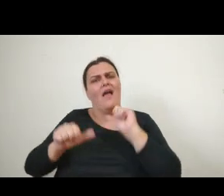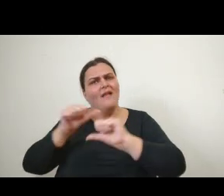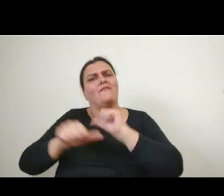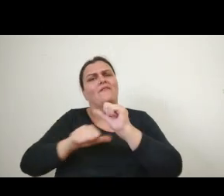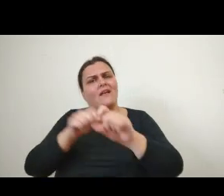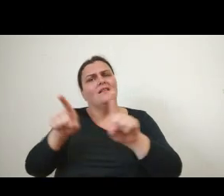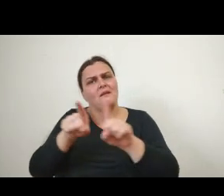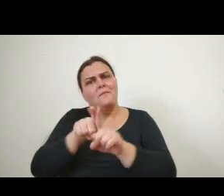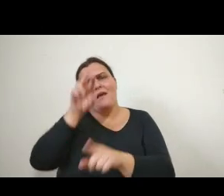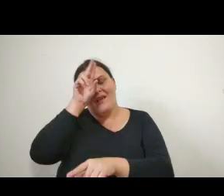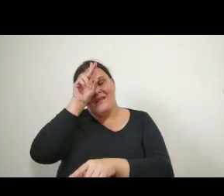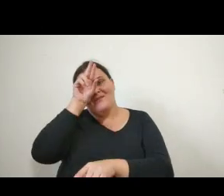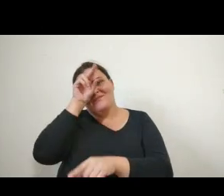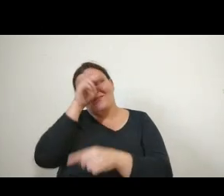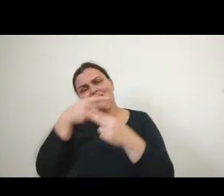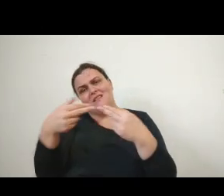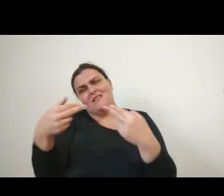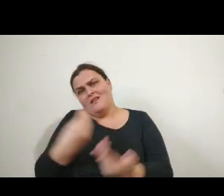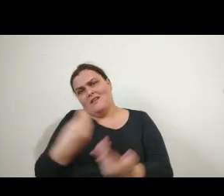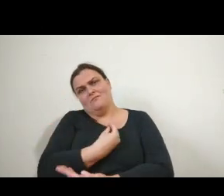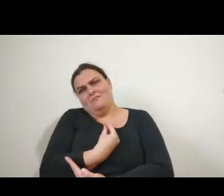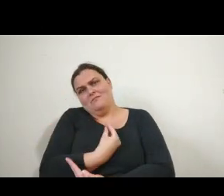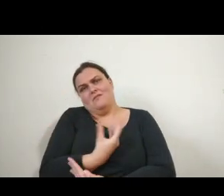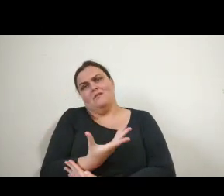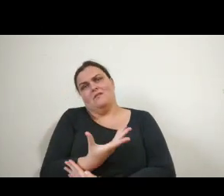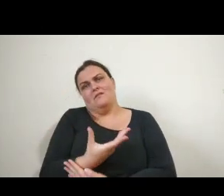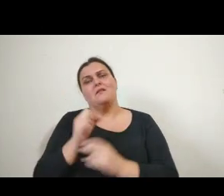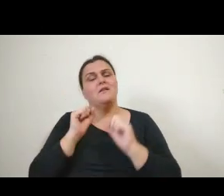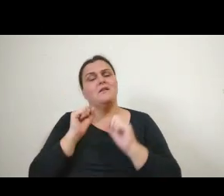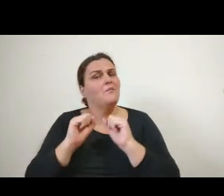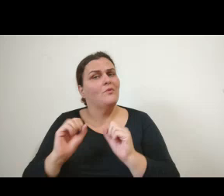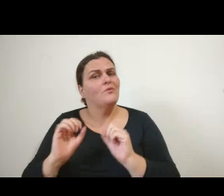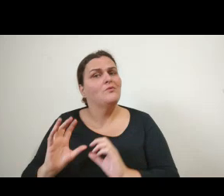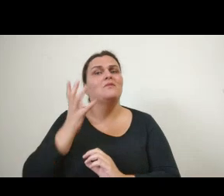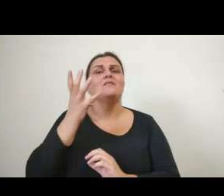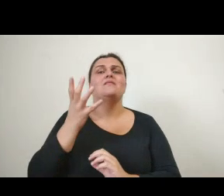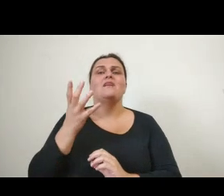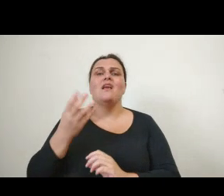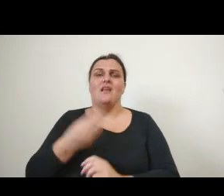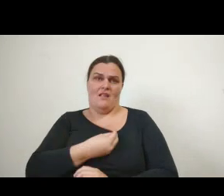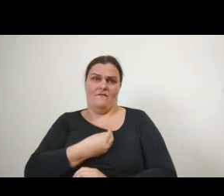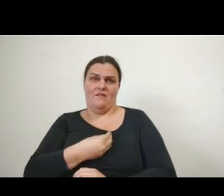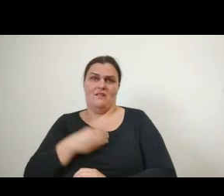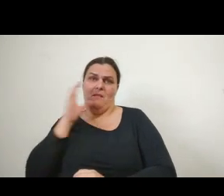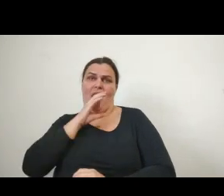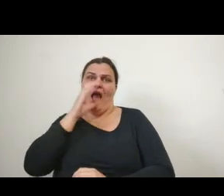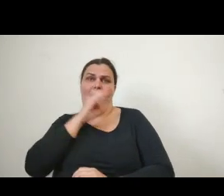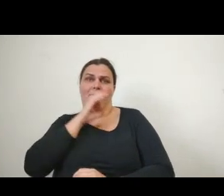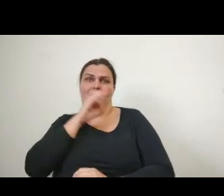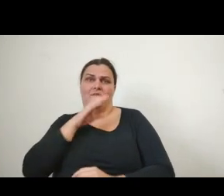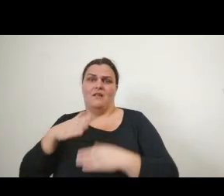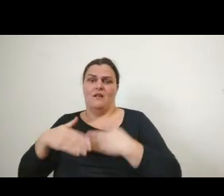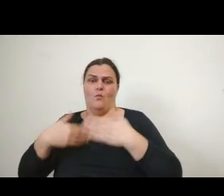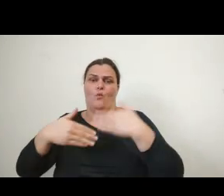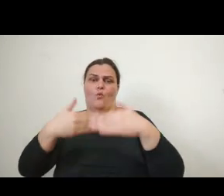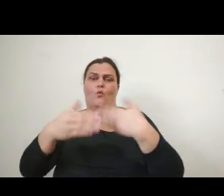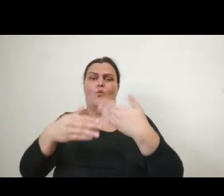muitas espécies de insetos podem ter acelerado, né, podem ter o seu crescimento populacional